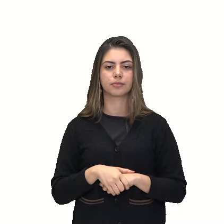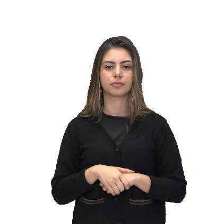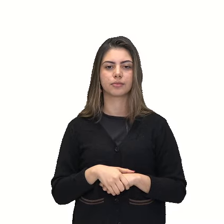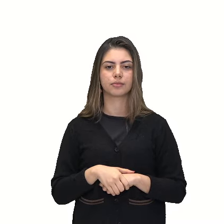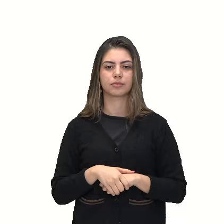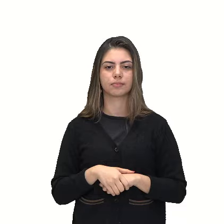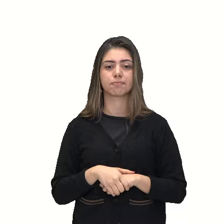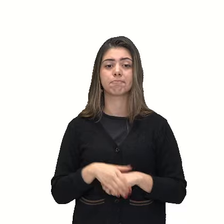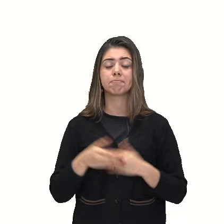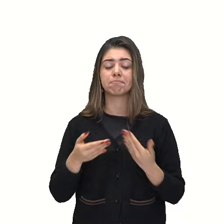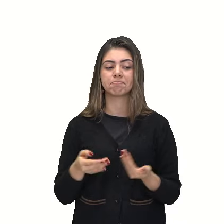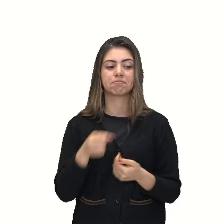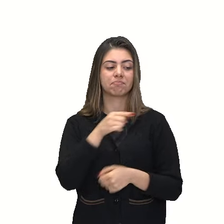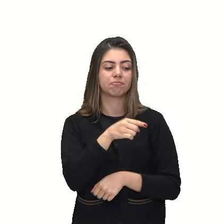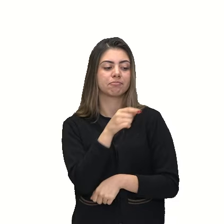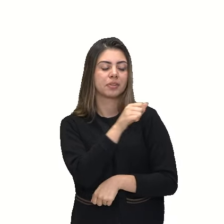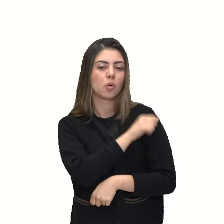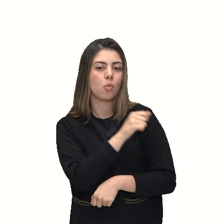estudar.